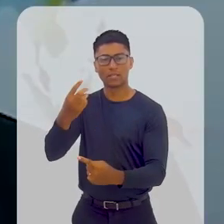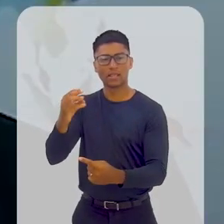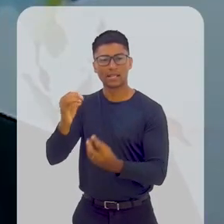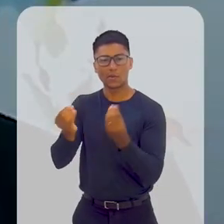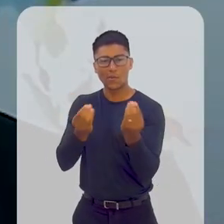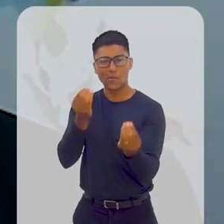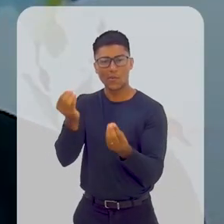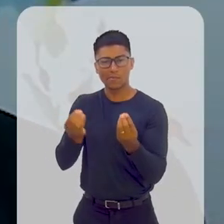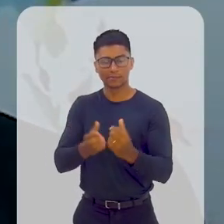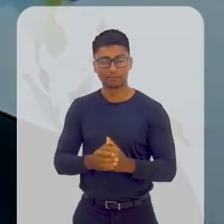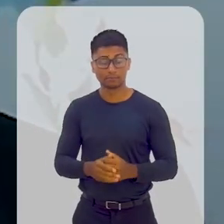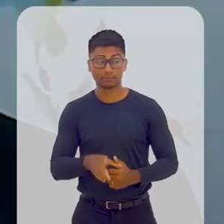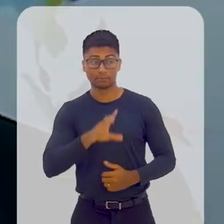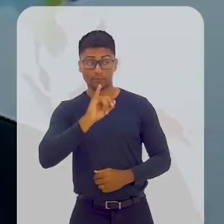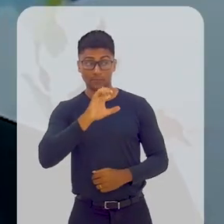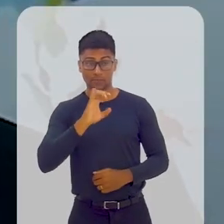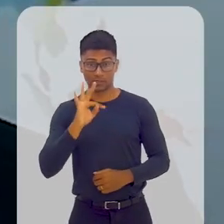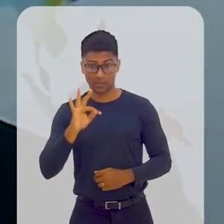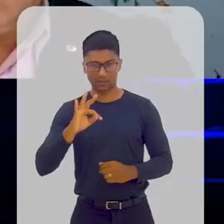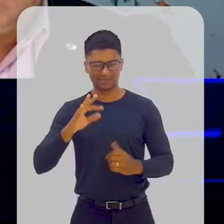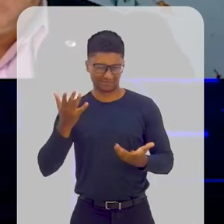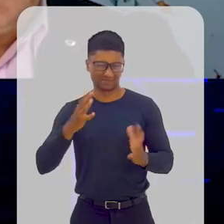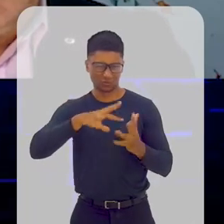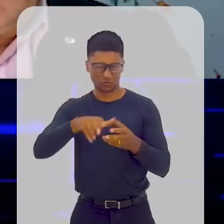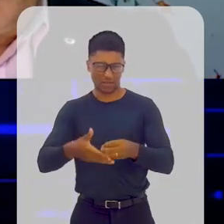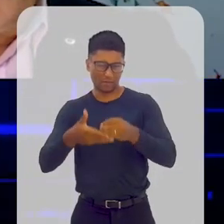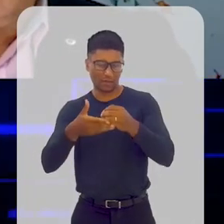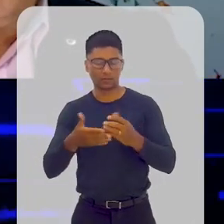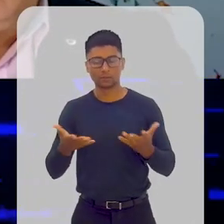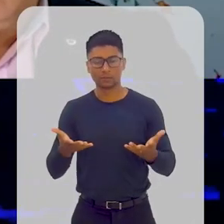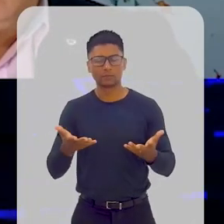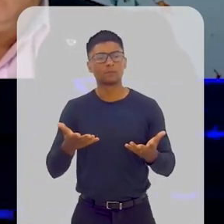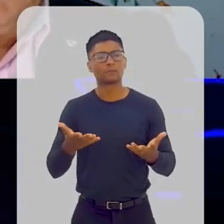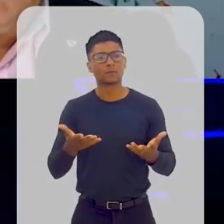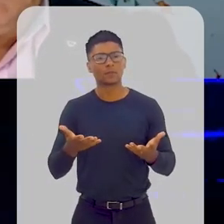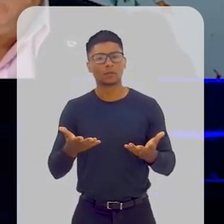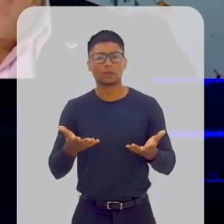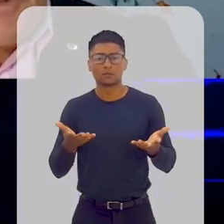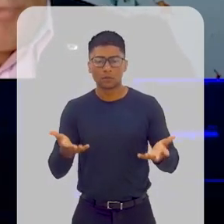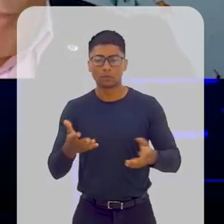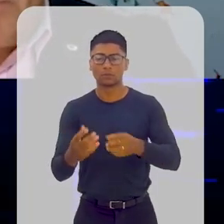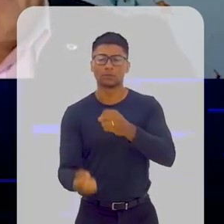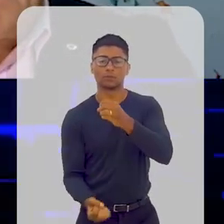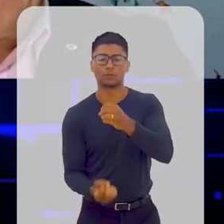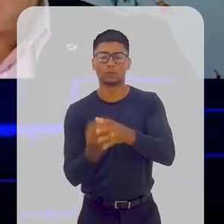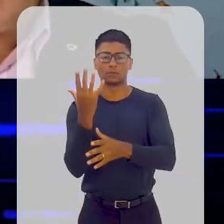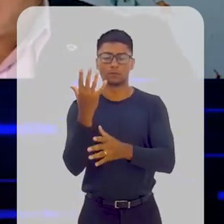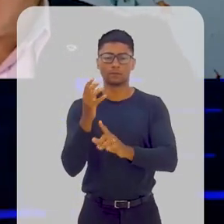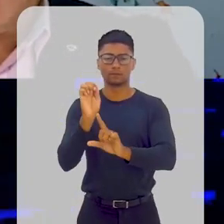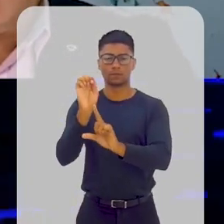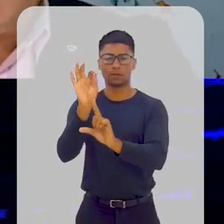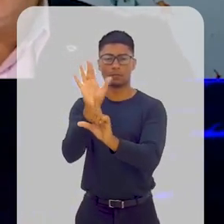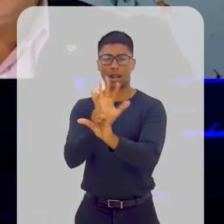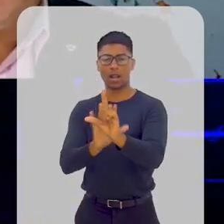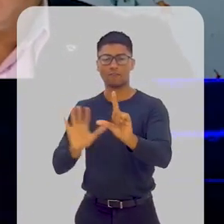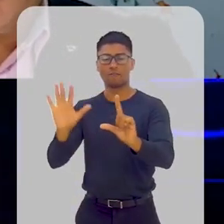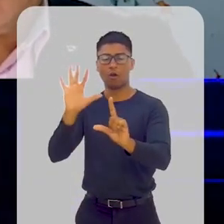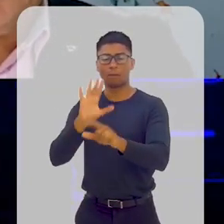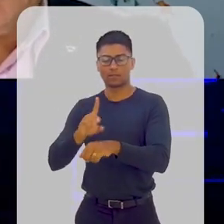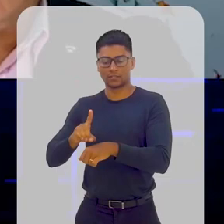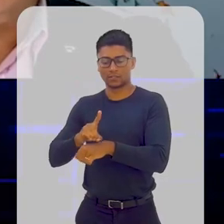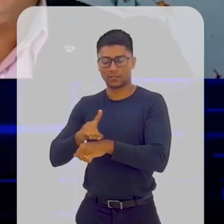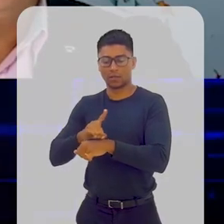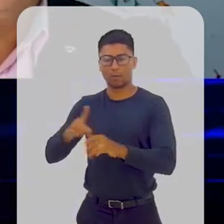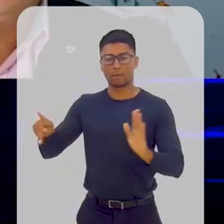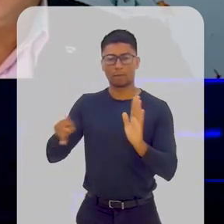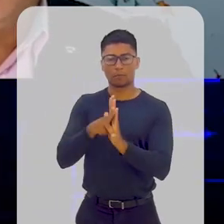ICT Sustentável Global, ele construiu, né? Ele criou uma plataforma digital